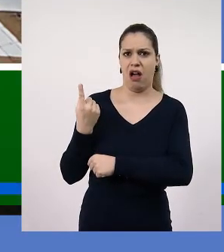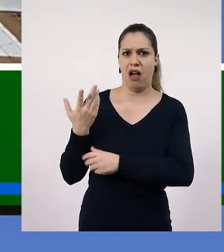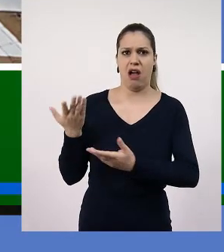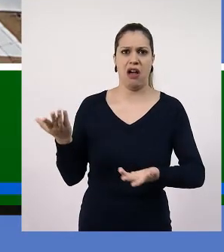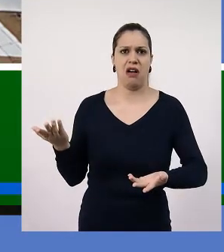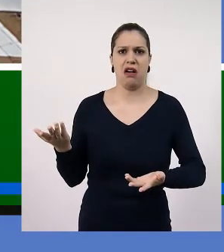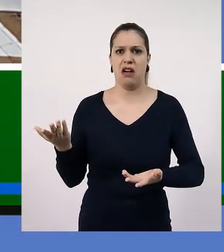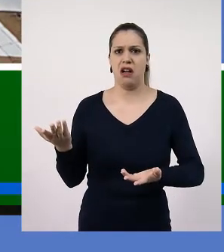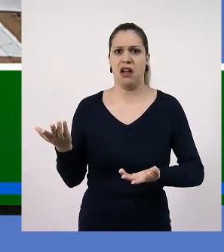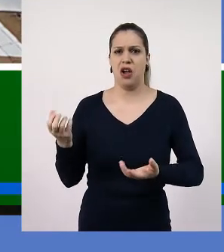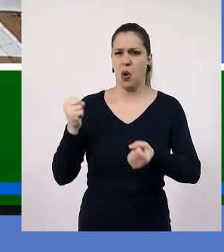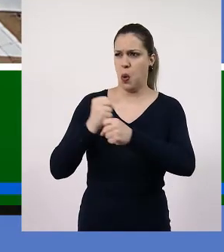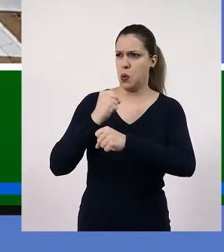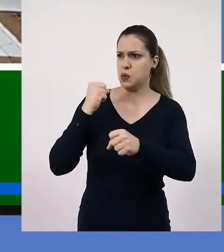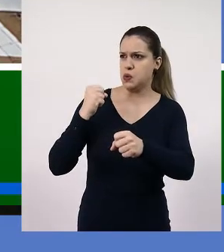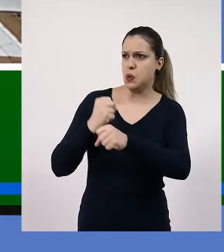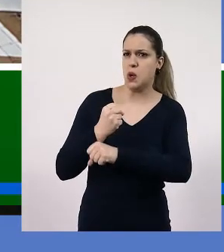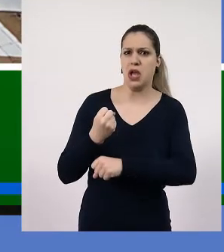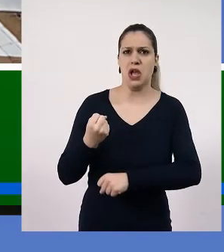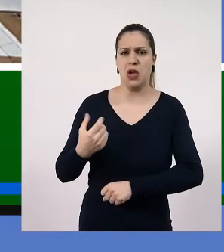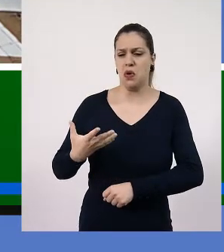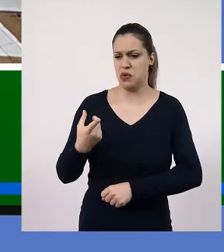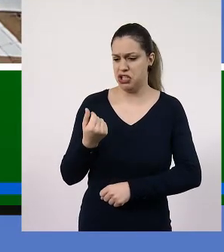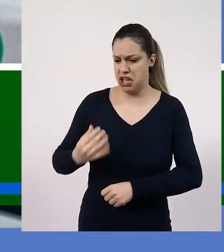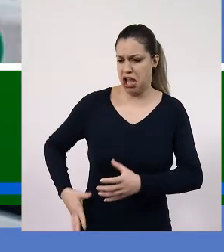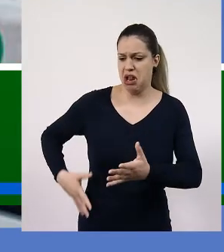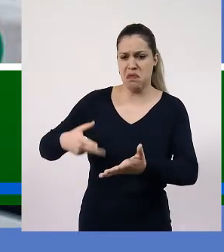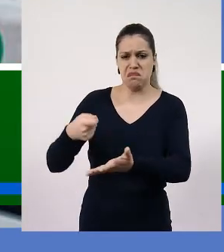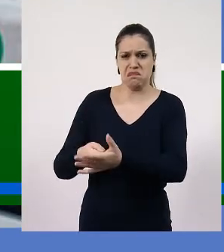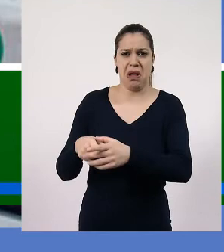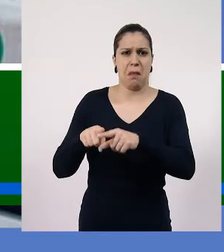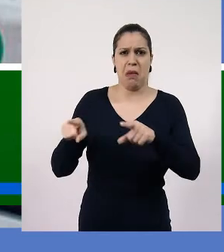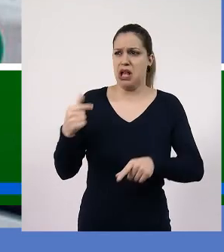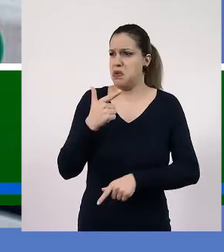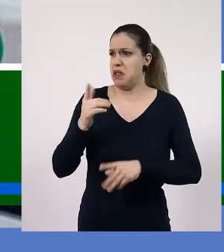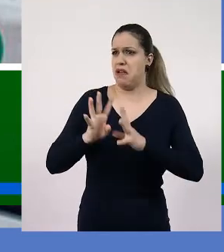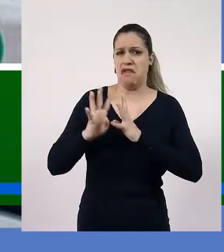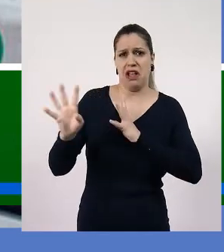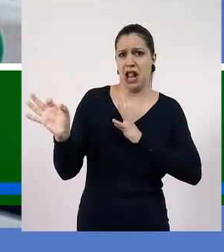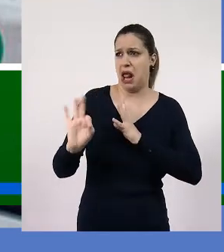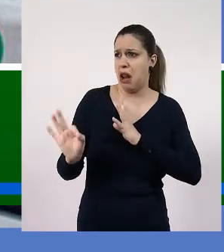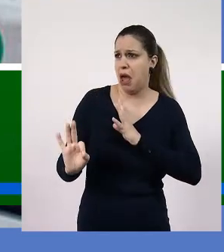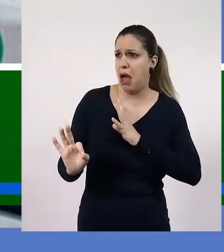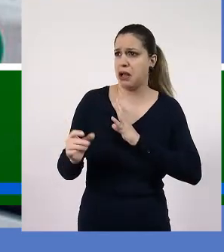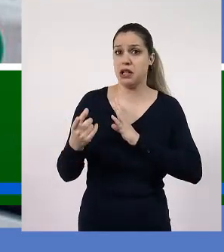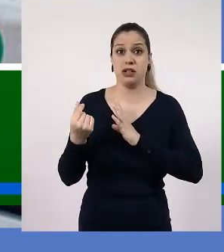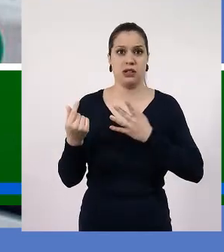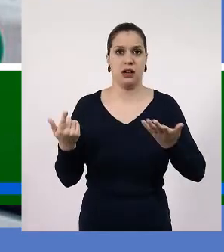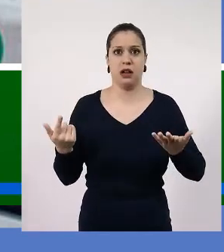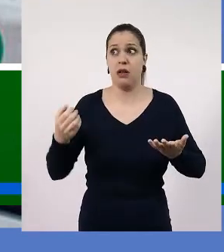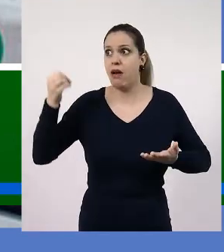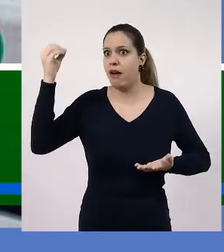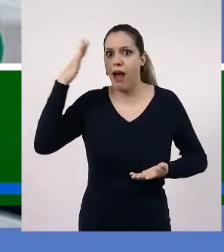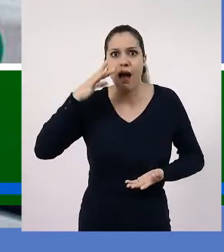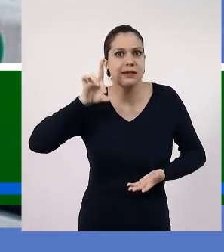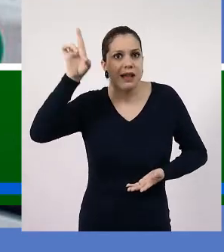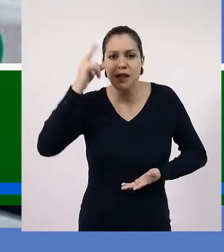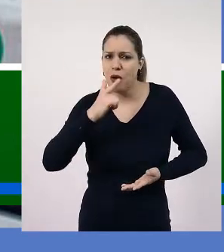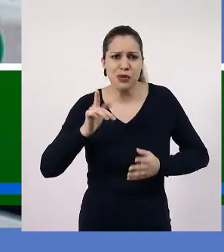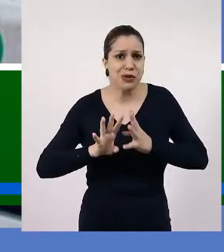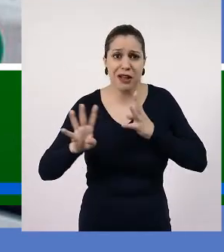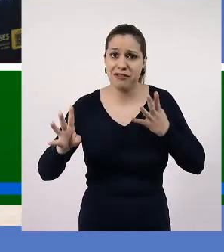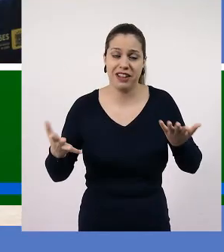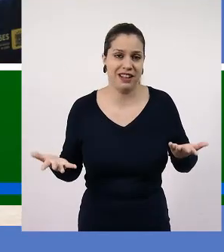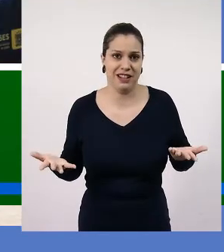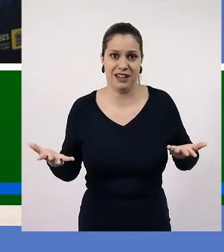um elefante branco construído, gastando recurso público, né, e não tem ninguém, não tem nem fila, não tem nada. Graças a Deus que não